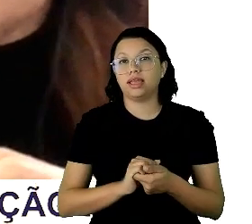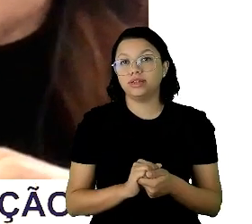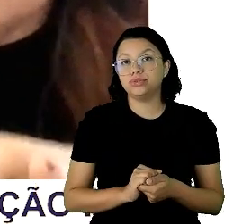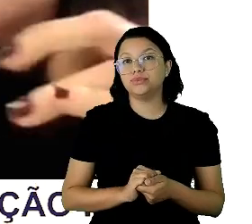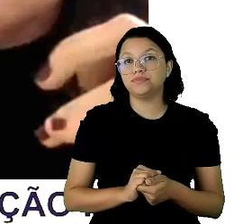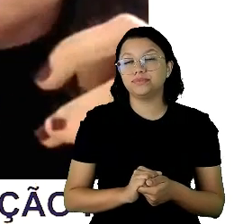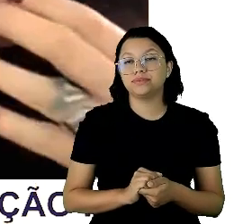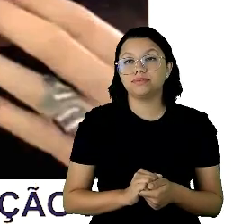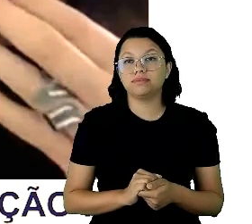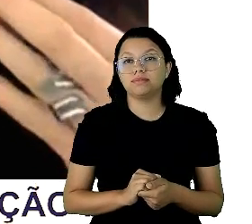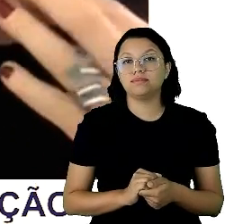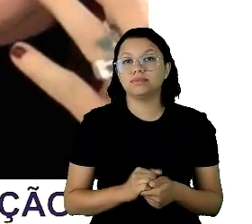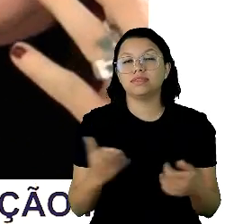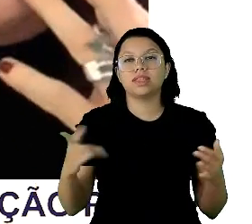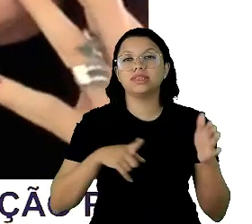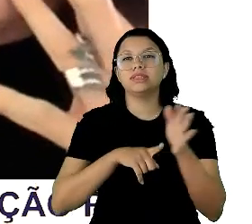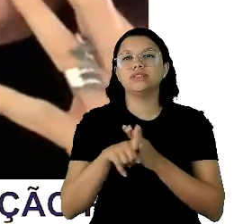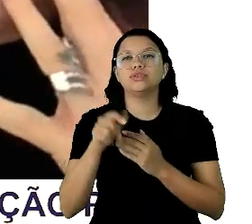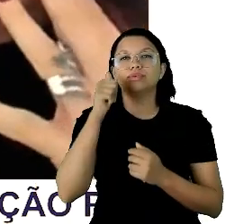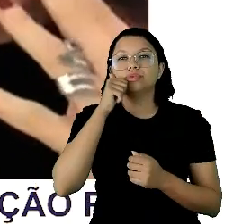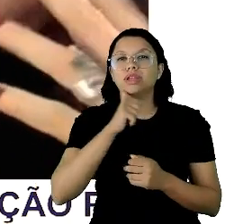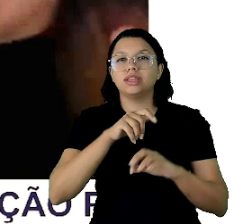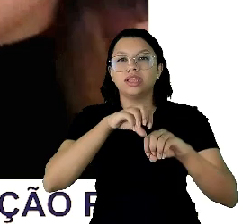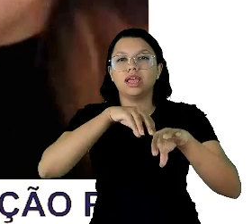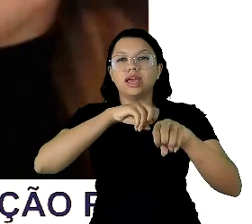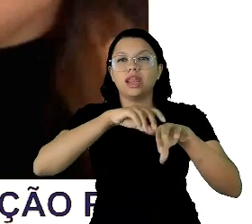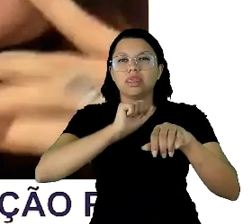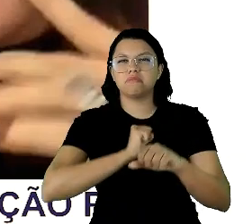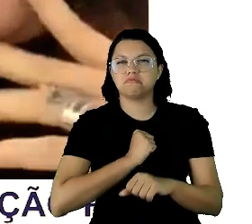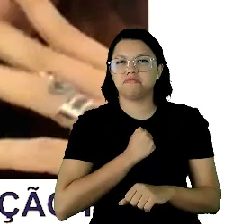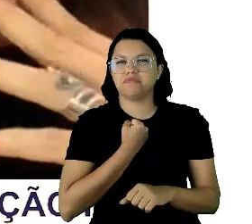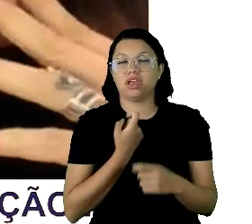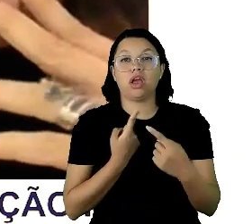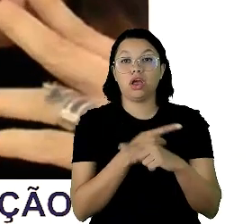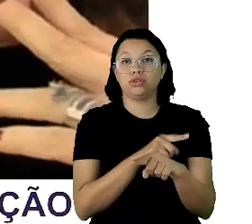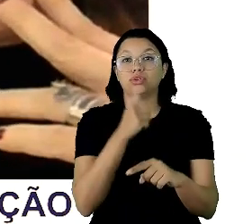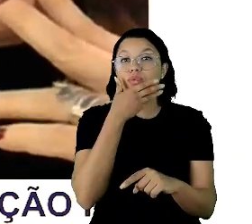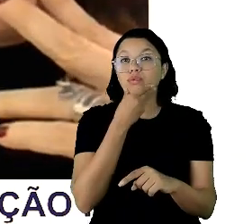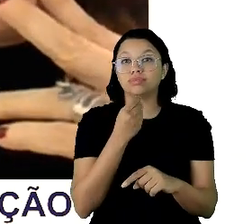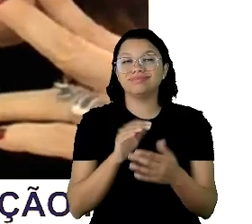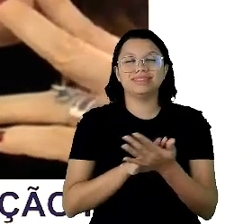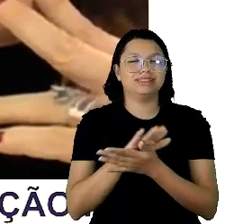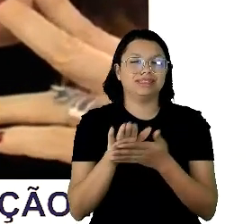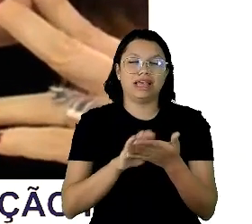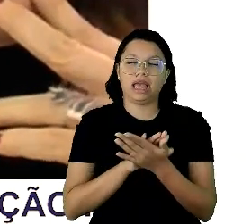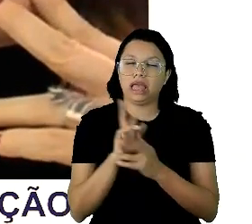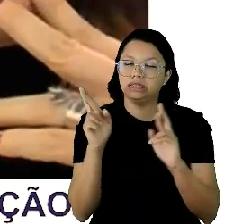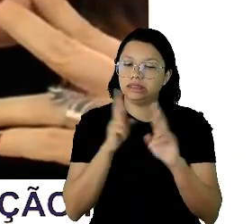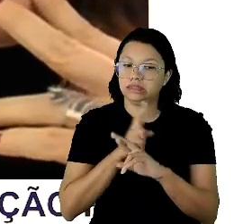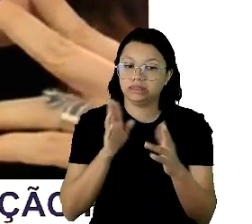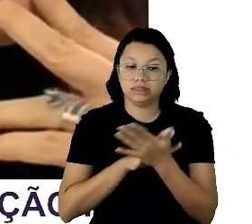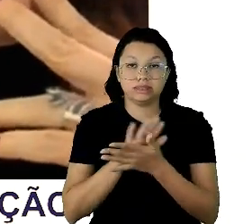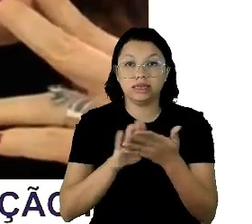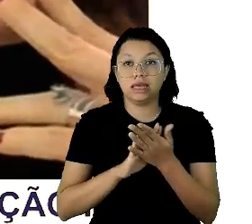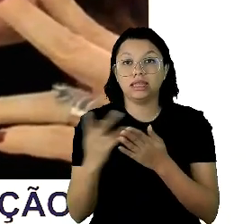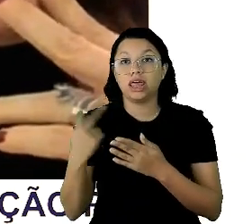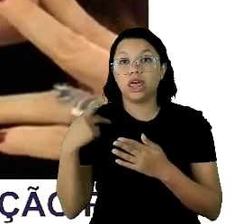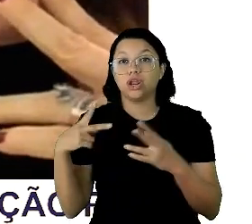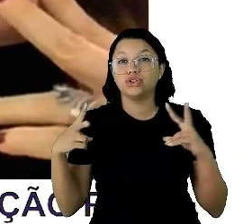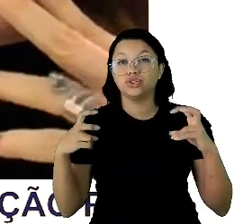serem criadas com ódio aos homens não tem absolutamente nada a ver, porque a nossa guerra não é contra os homens, a nossa guerra é